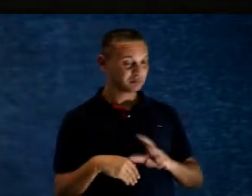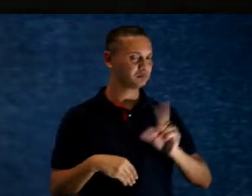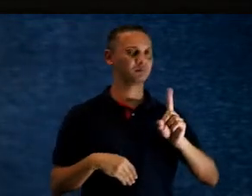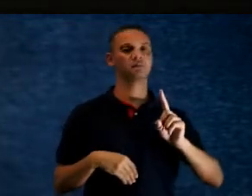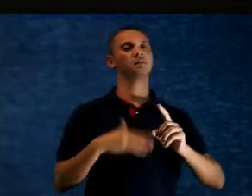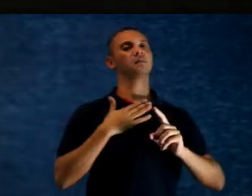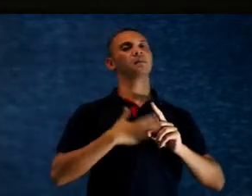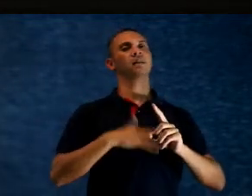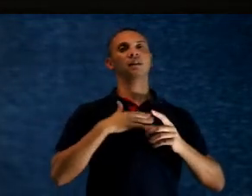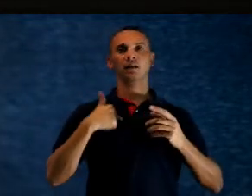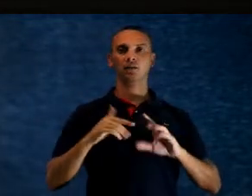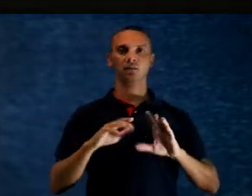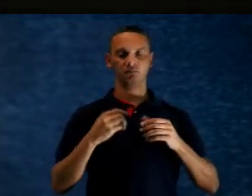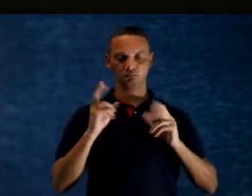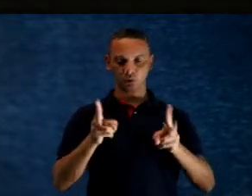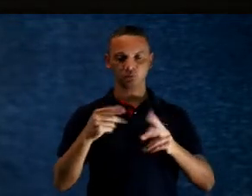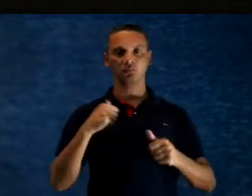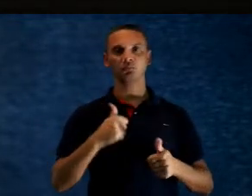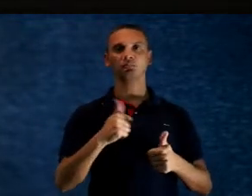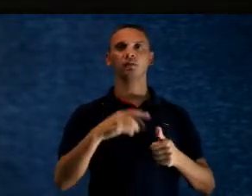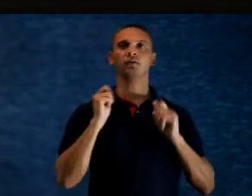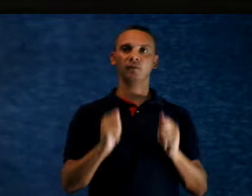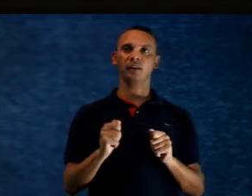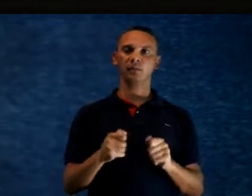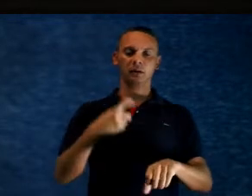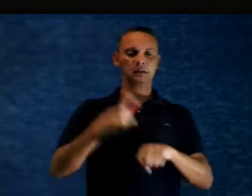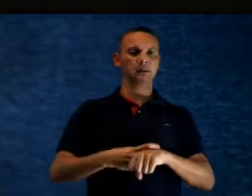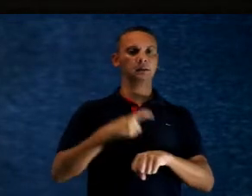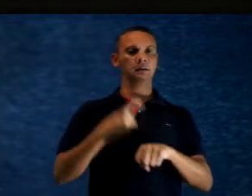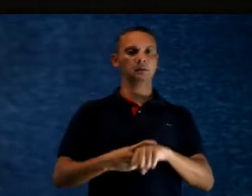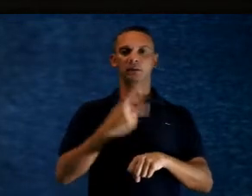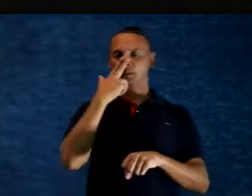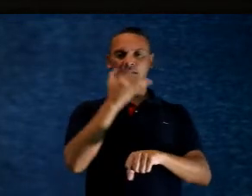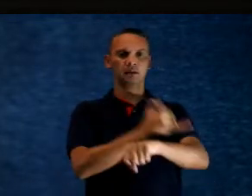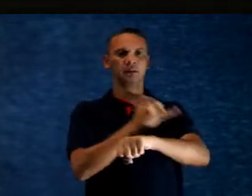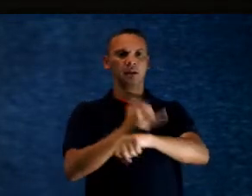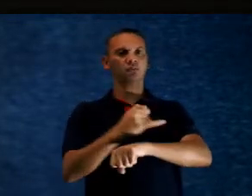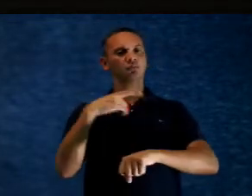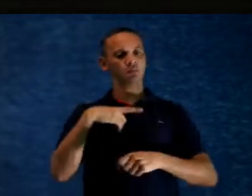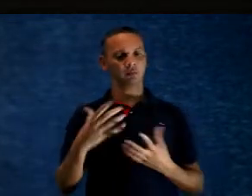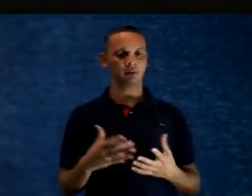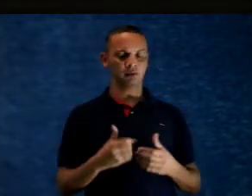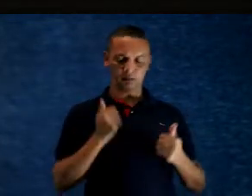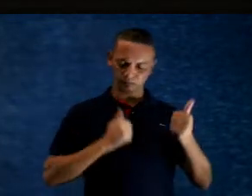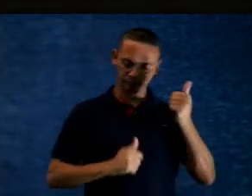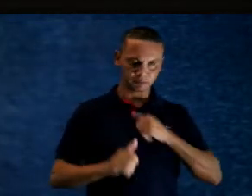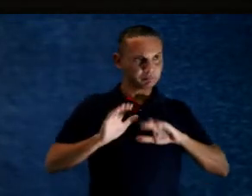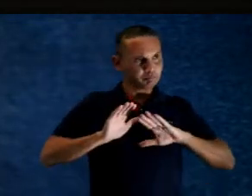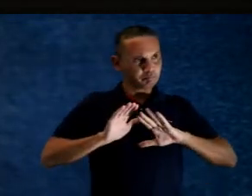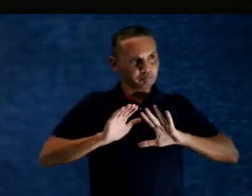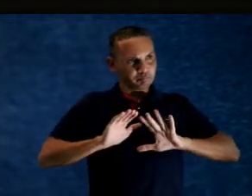contraída em sua própria seiva escura. Vou vencê-la. Penso nos que sofrem, como eu, nesta